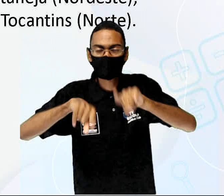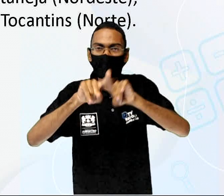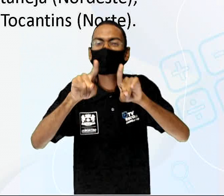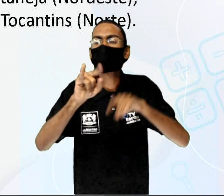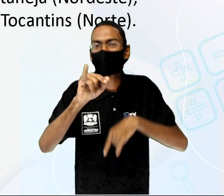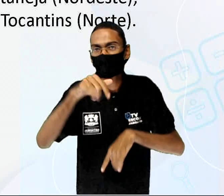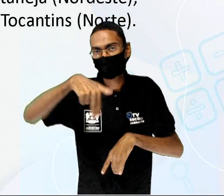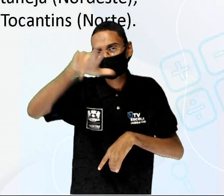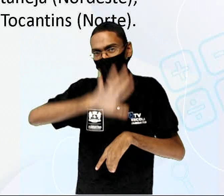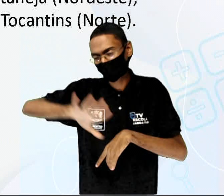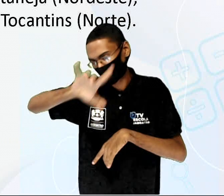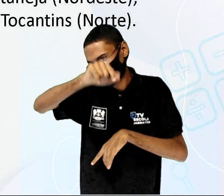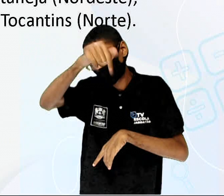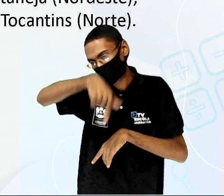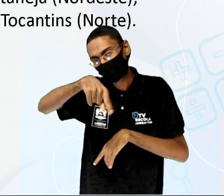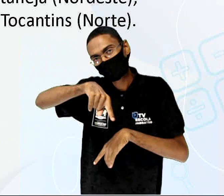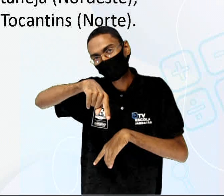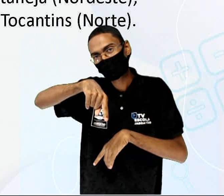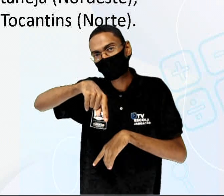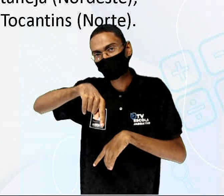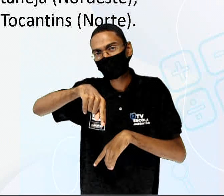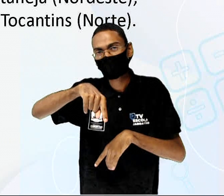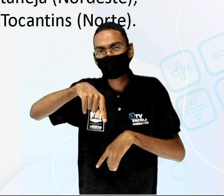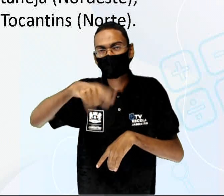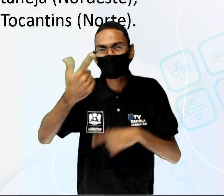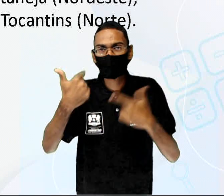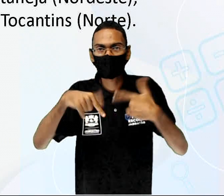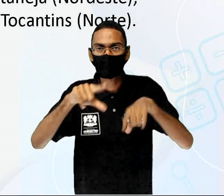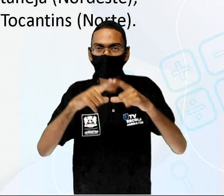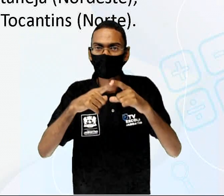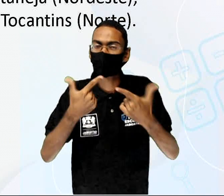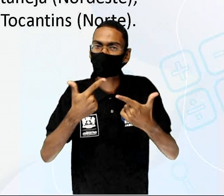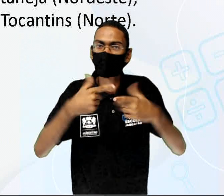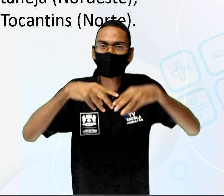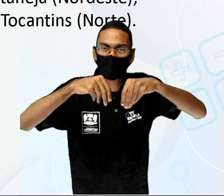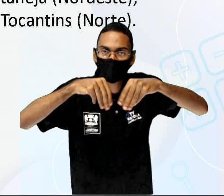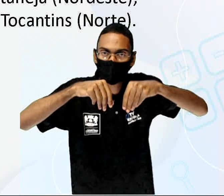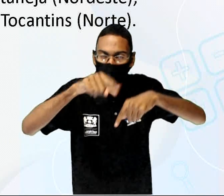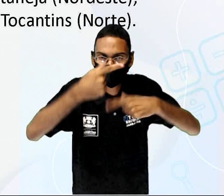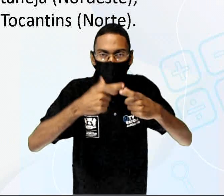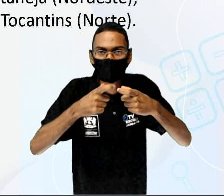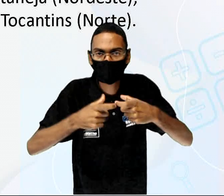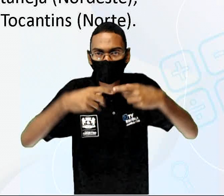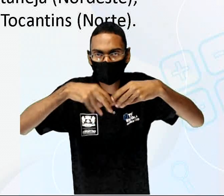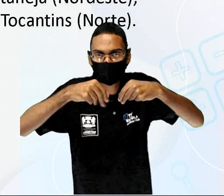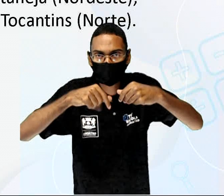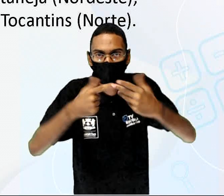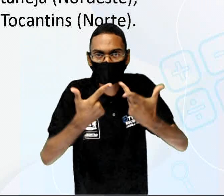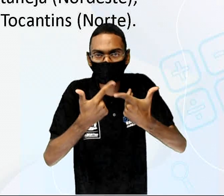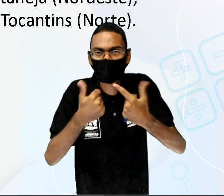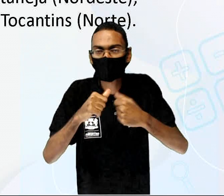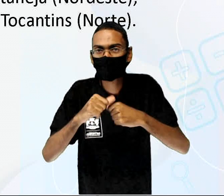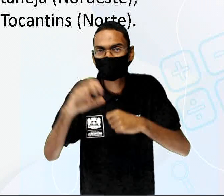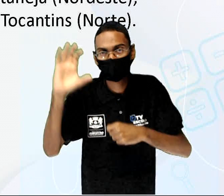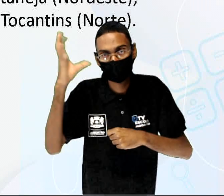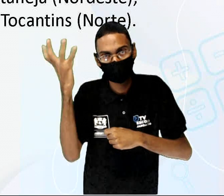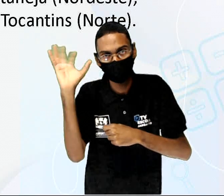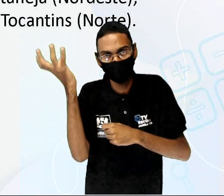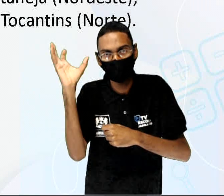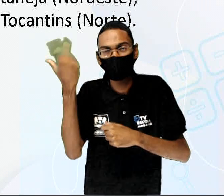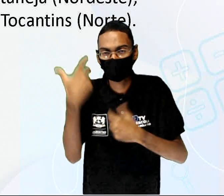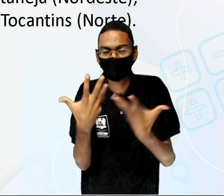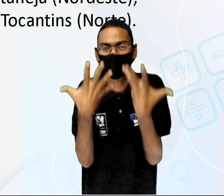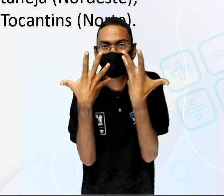a área onde está um dos climas, ou melhor, o clima mais seco do Brasil, né, a região do semiárido,